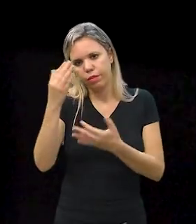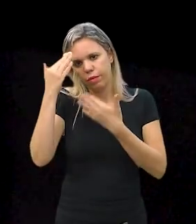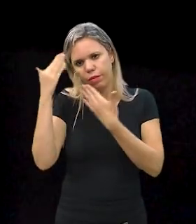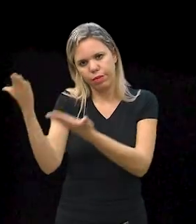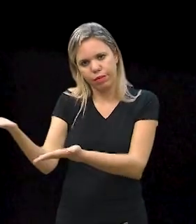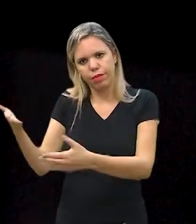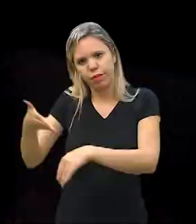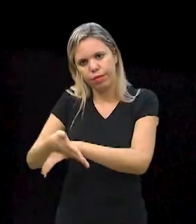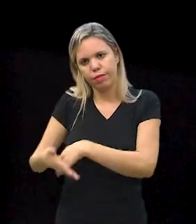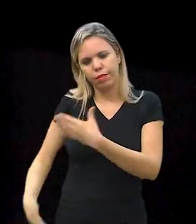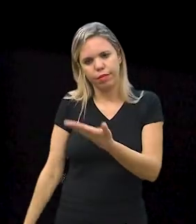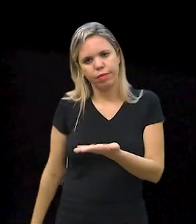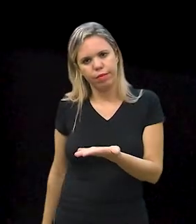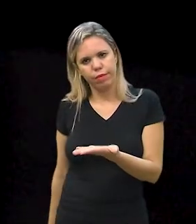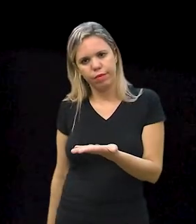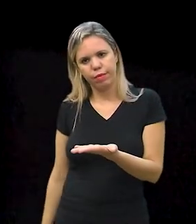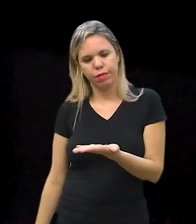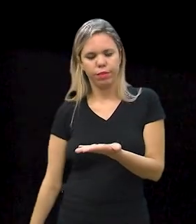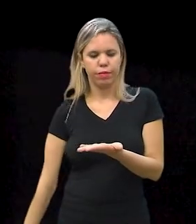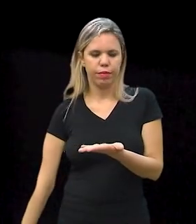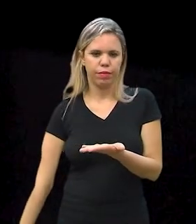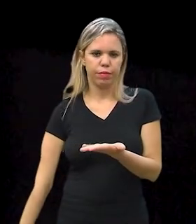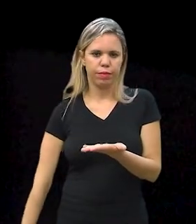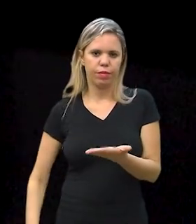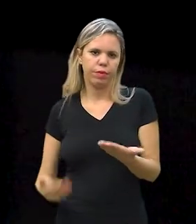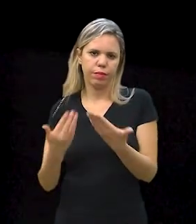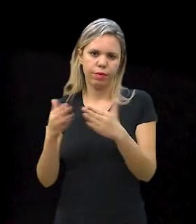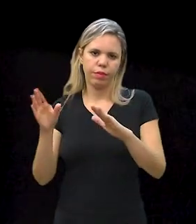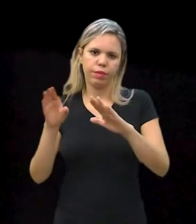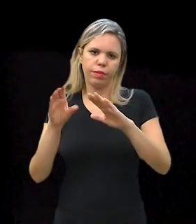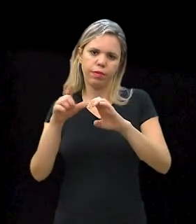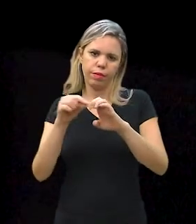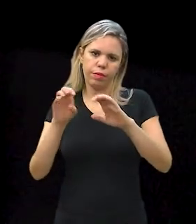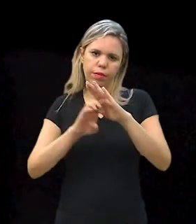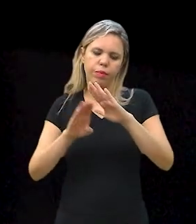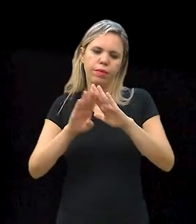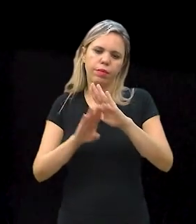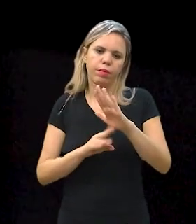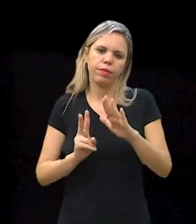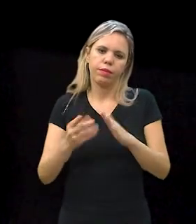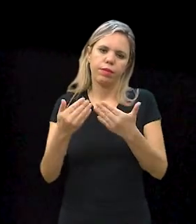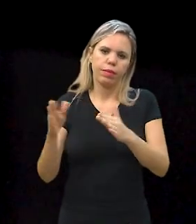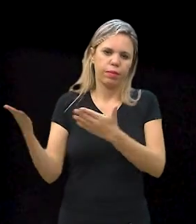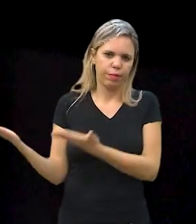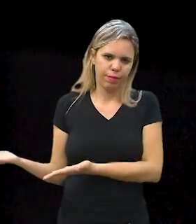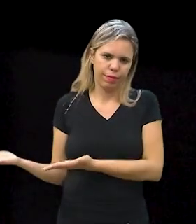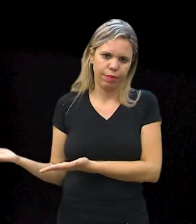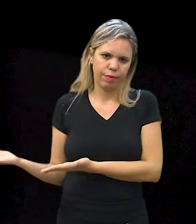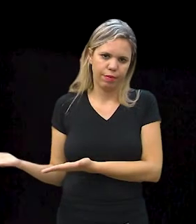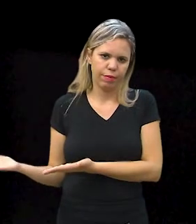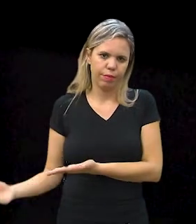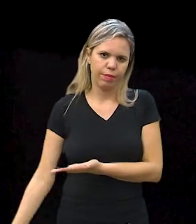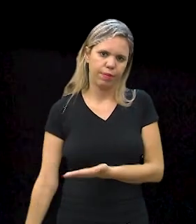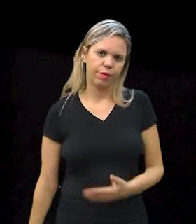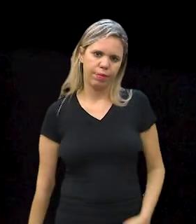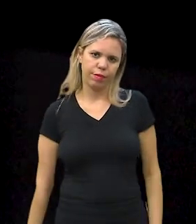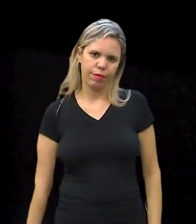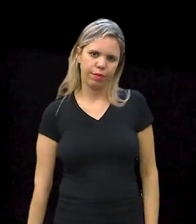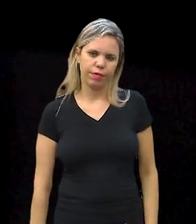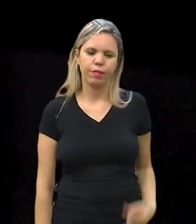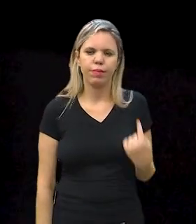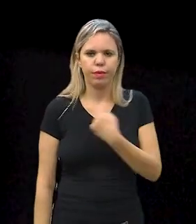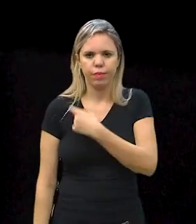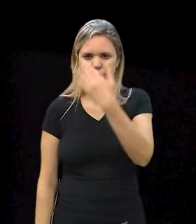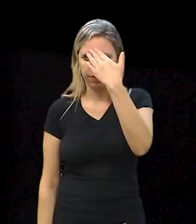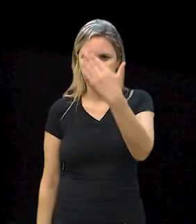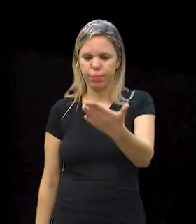eu agradeço a sua participação. E as portas do Ser Empreendedor continuam sempre abertas para vocês.